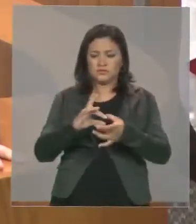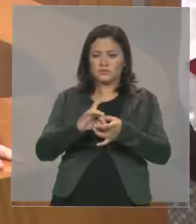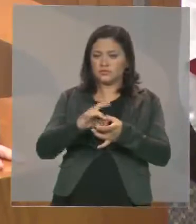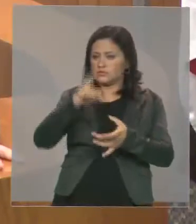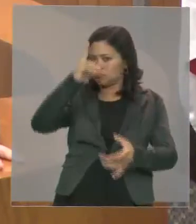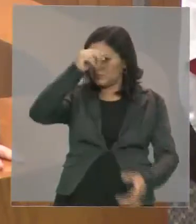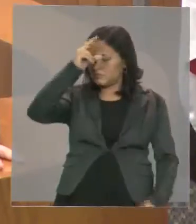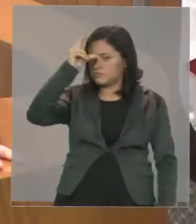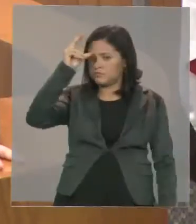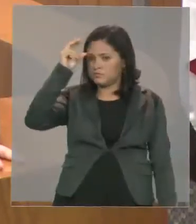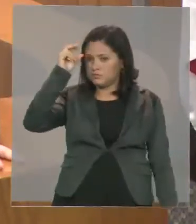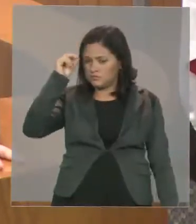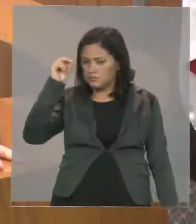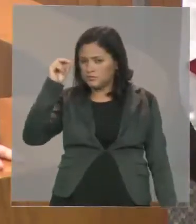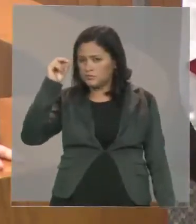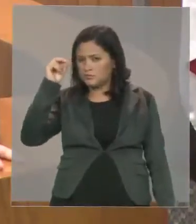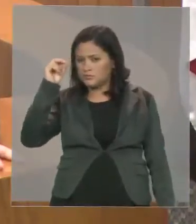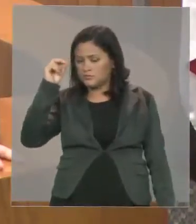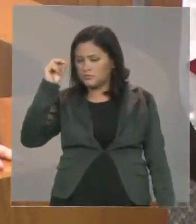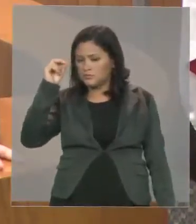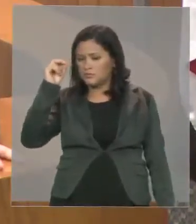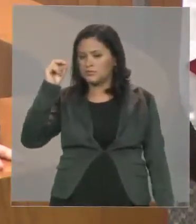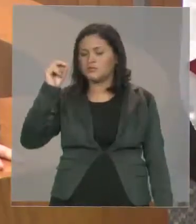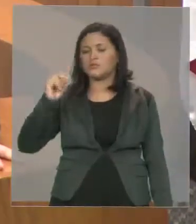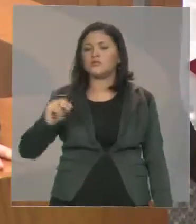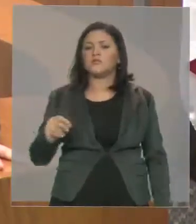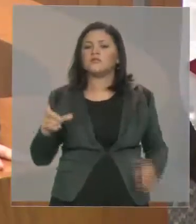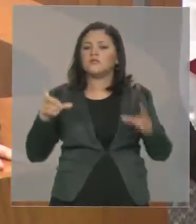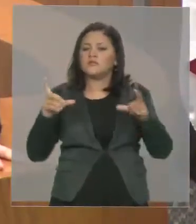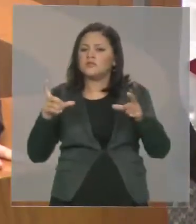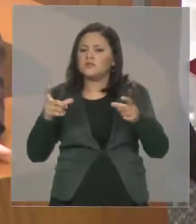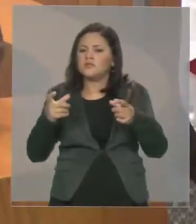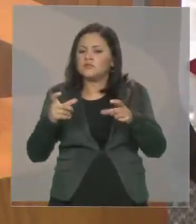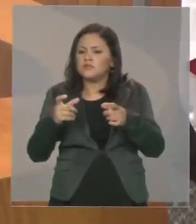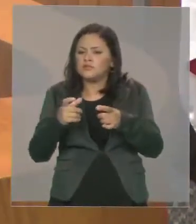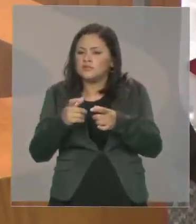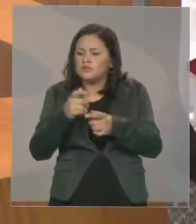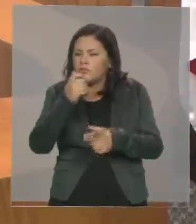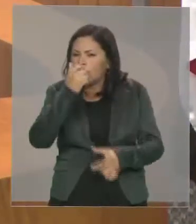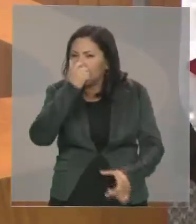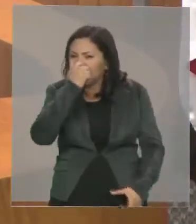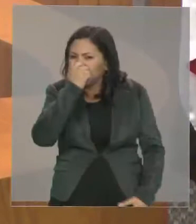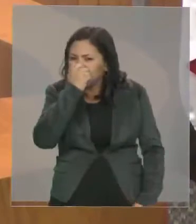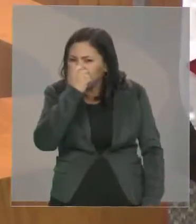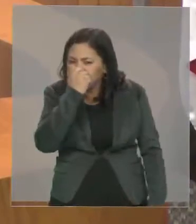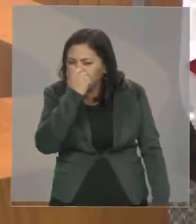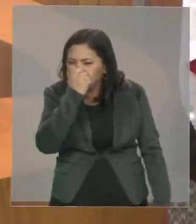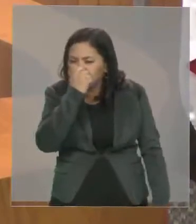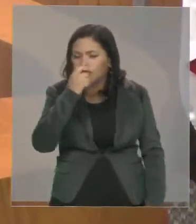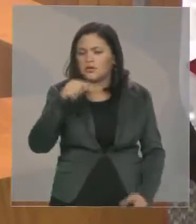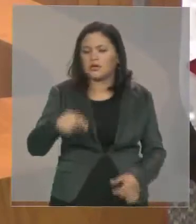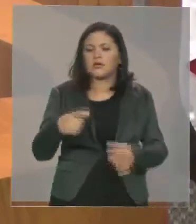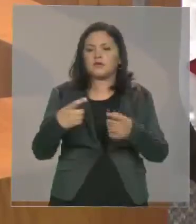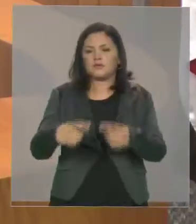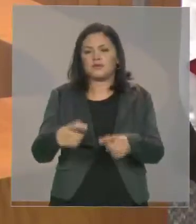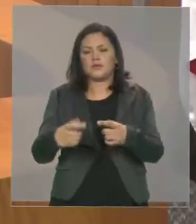para desafogar o atendimento no bairro e nas localidades vizinhas.